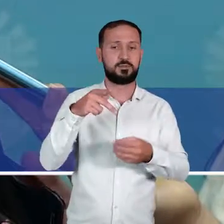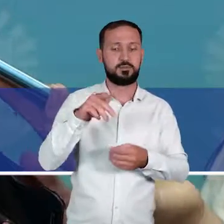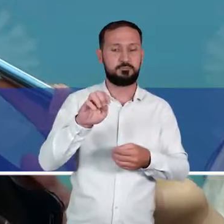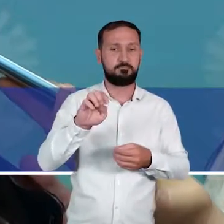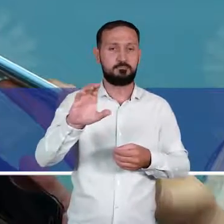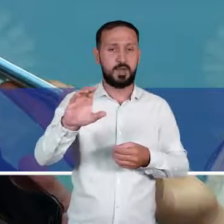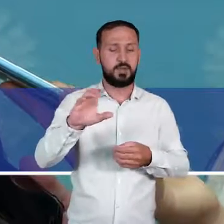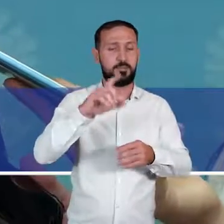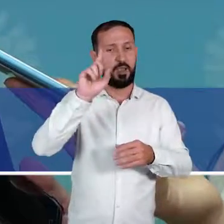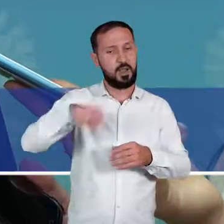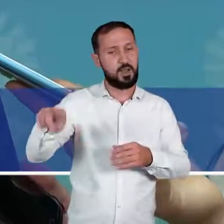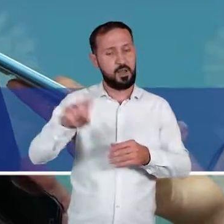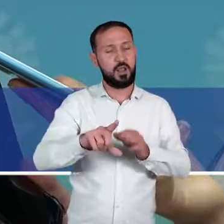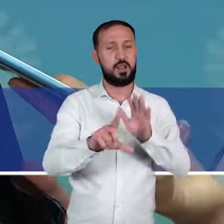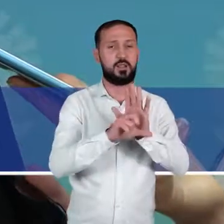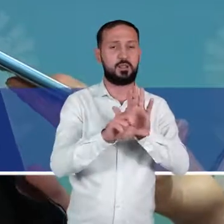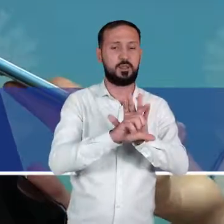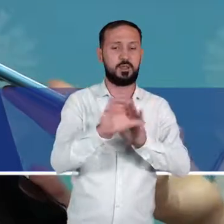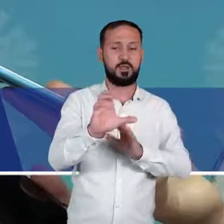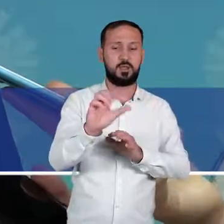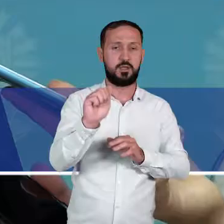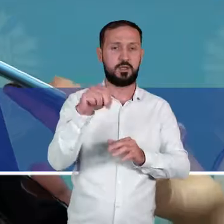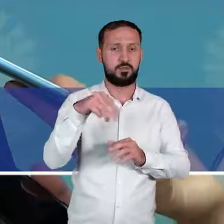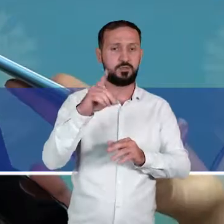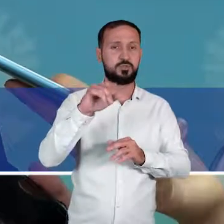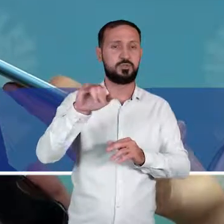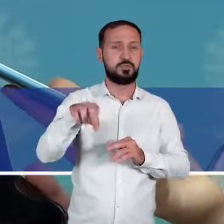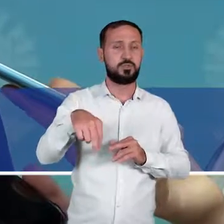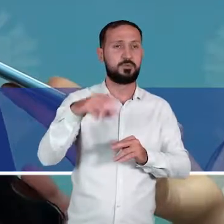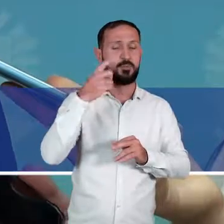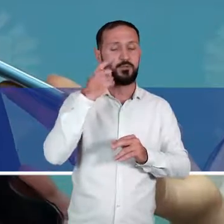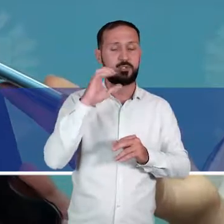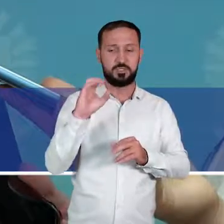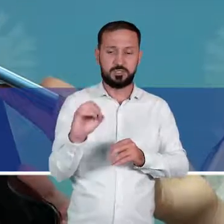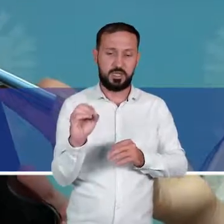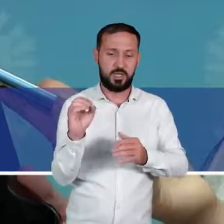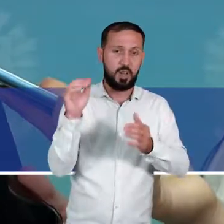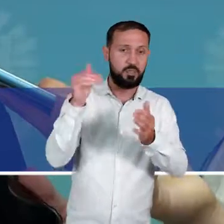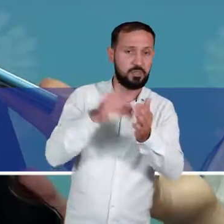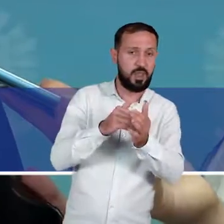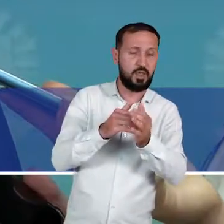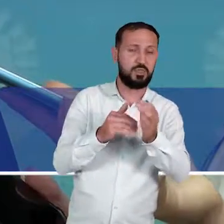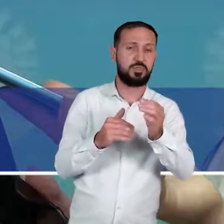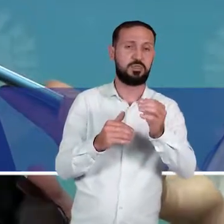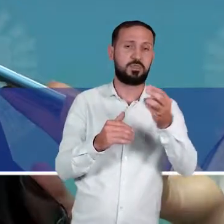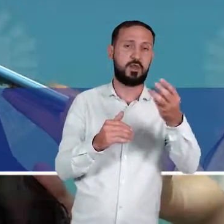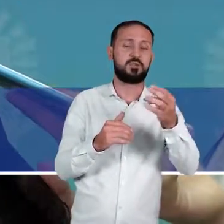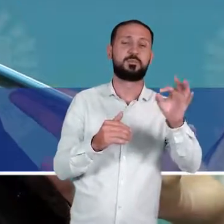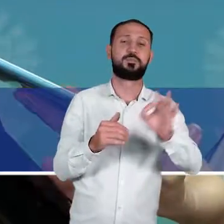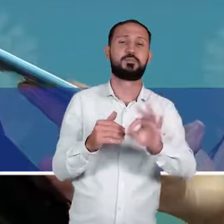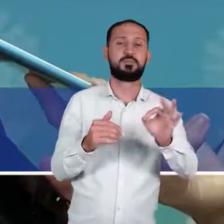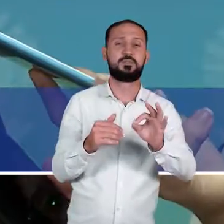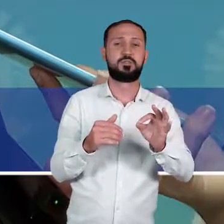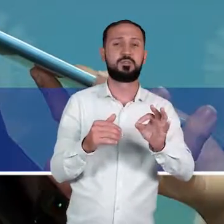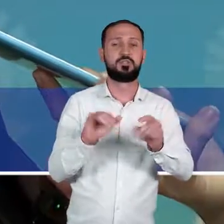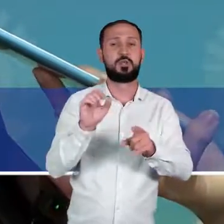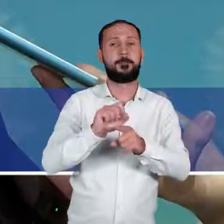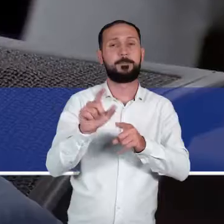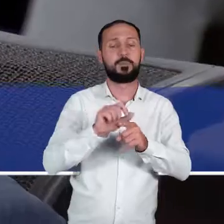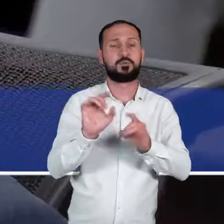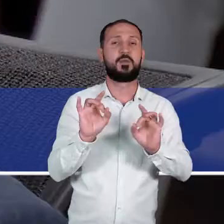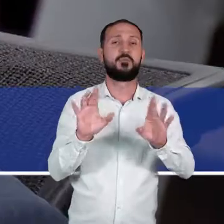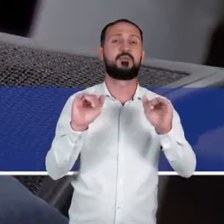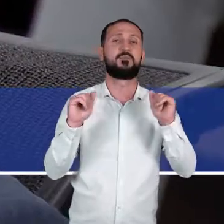de encerrar a Lei Candir, mas os estados poderem legislar de 0% até 3% como imposto de